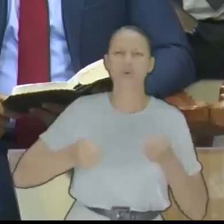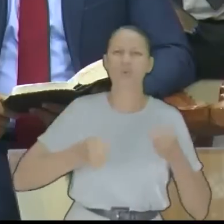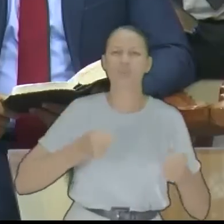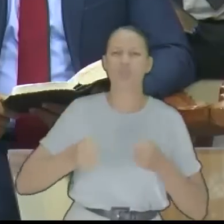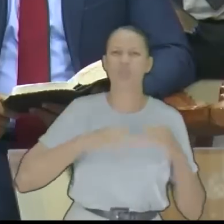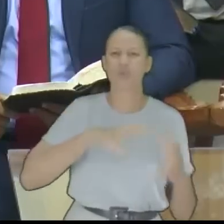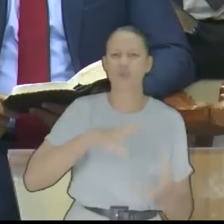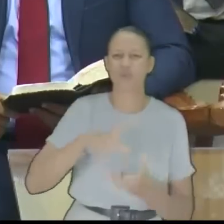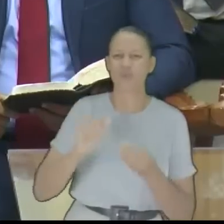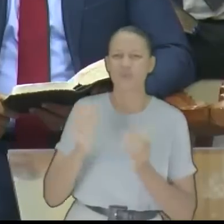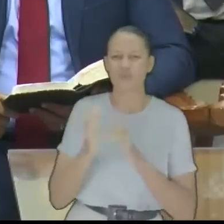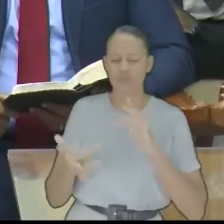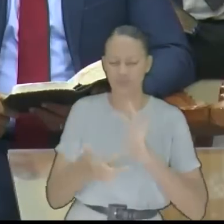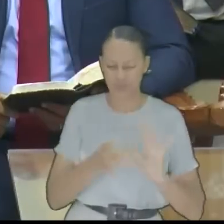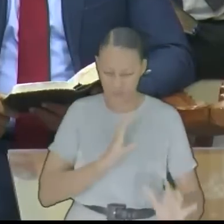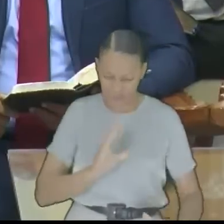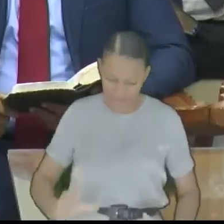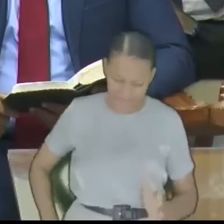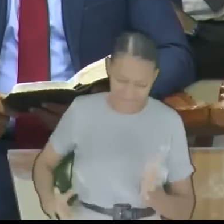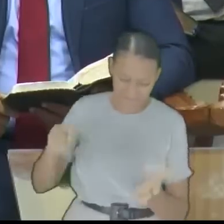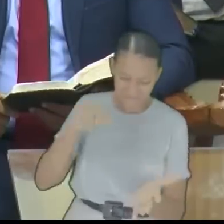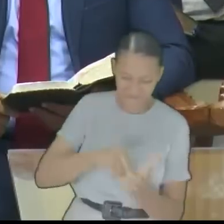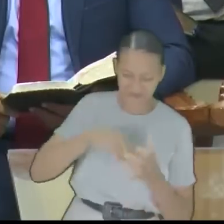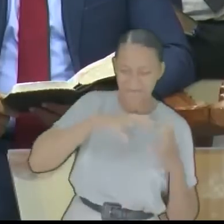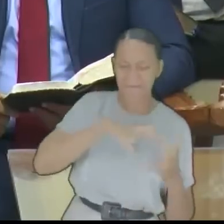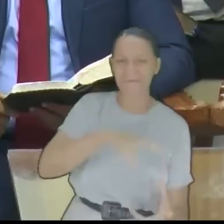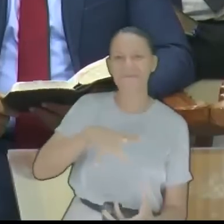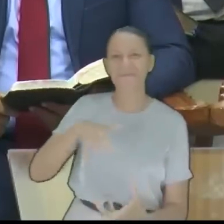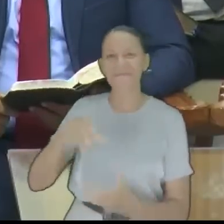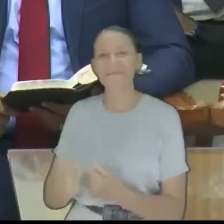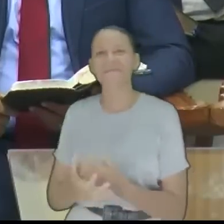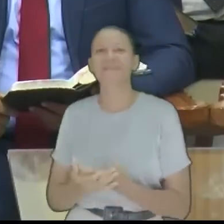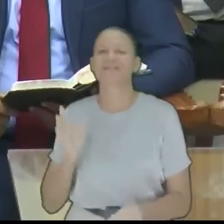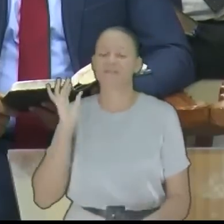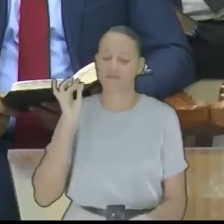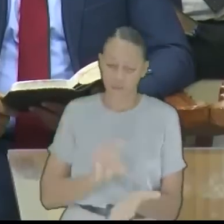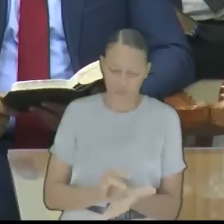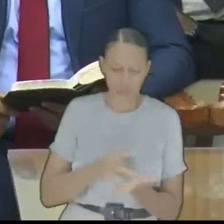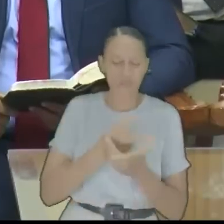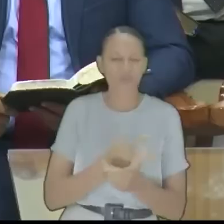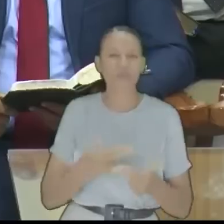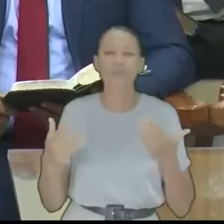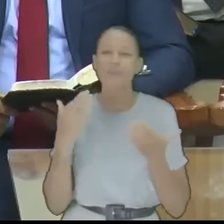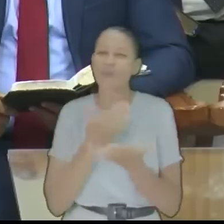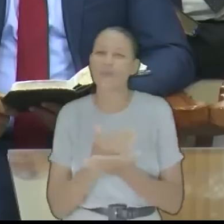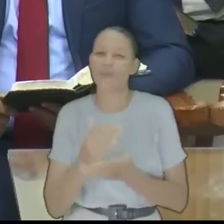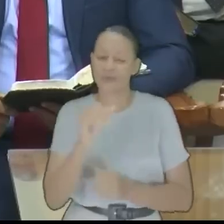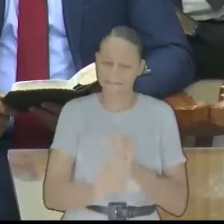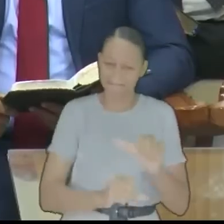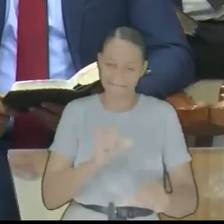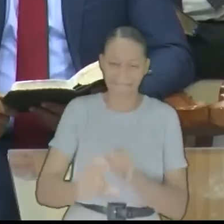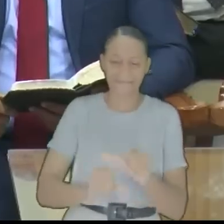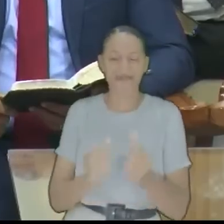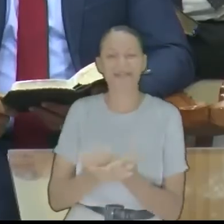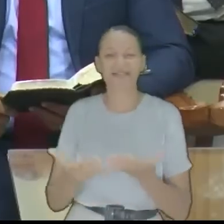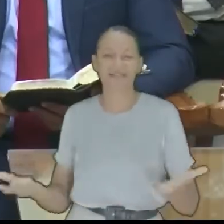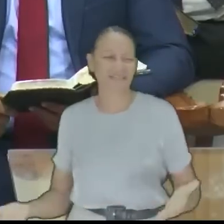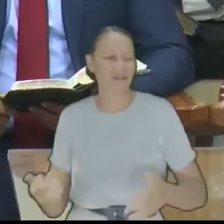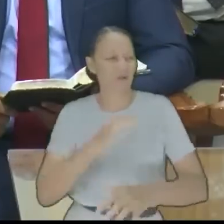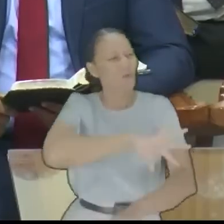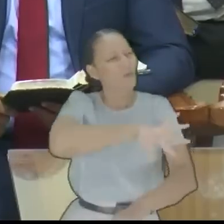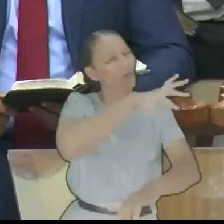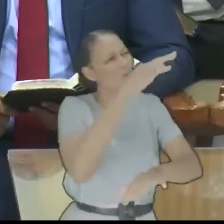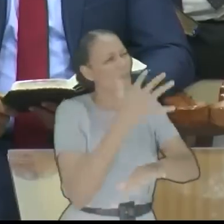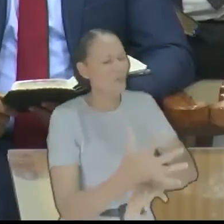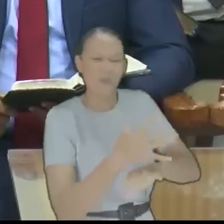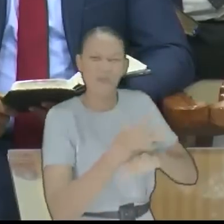quando Cristo veio a este mundo, meus irmãos, realmente as coisas começaram a mudar. Os montes